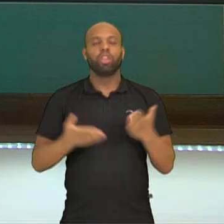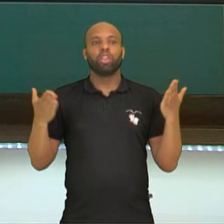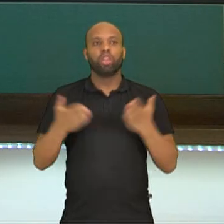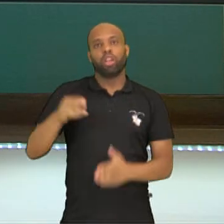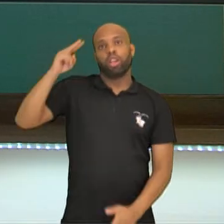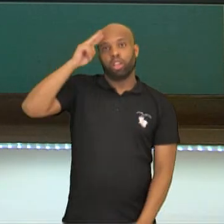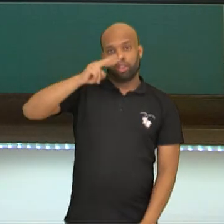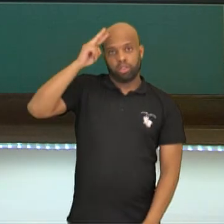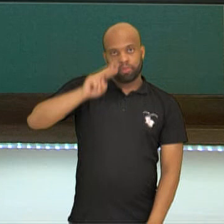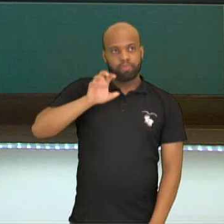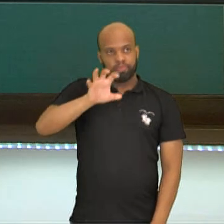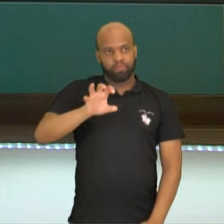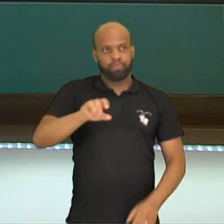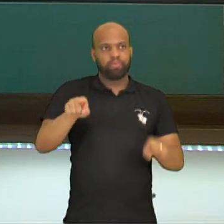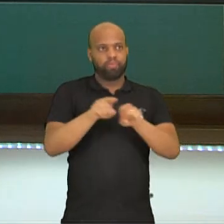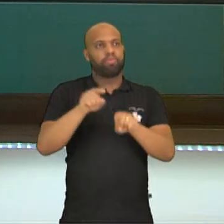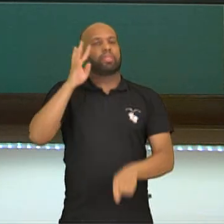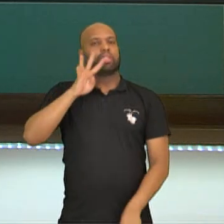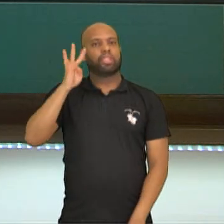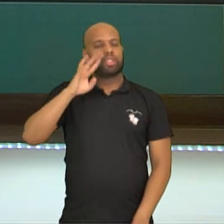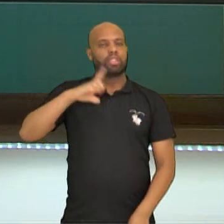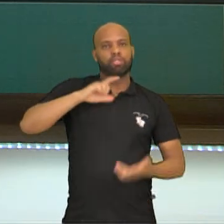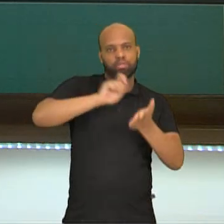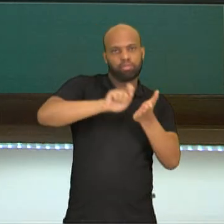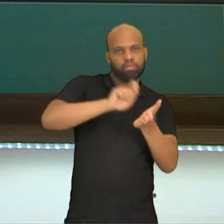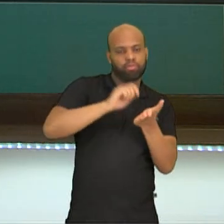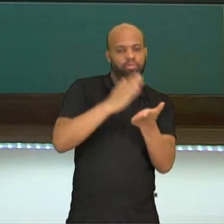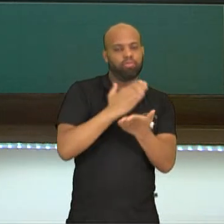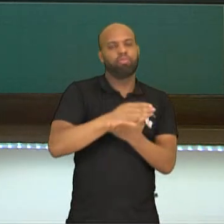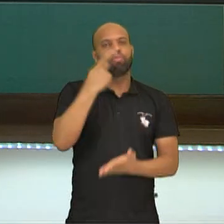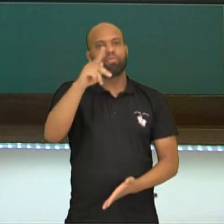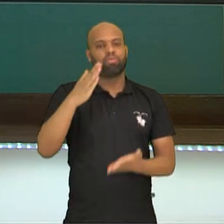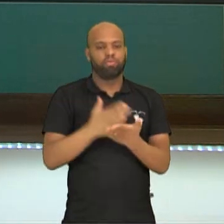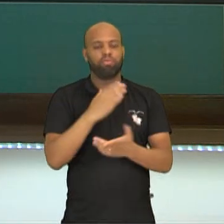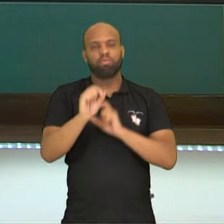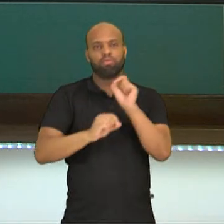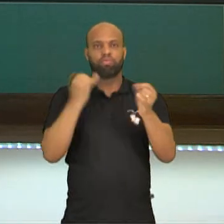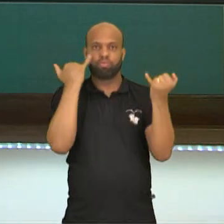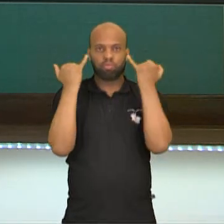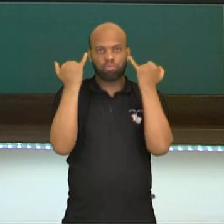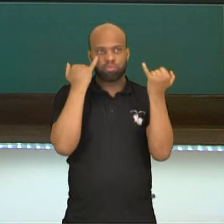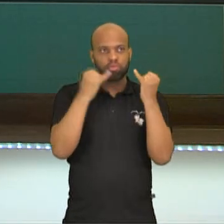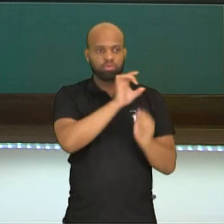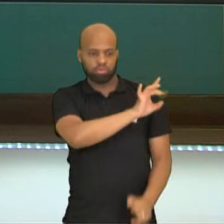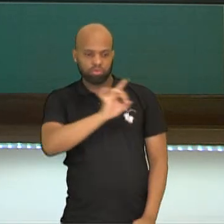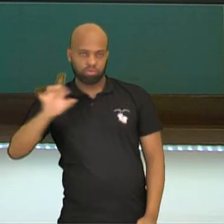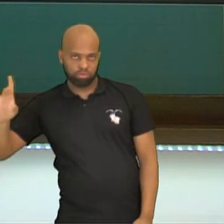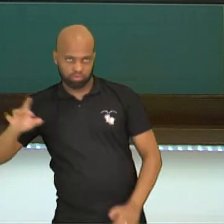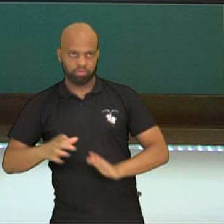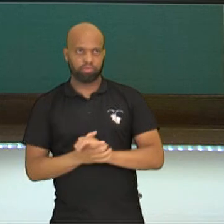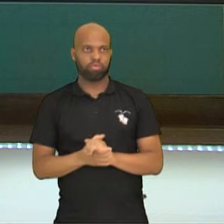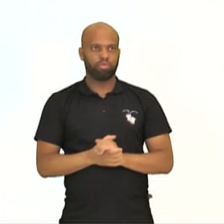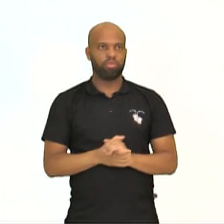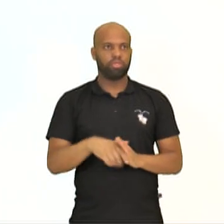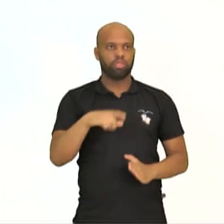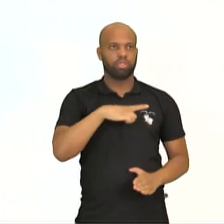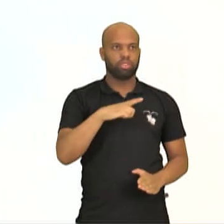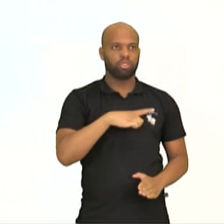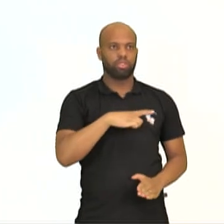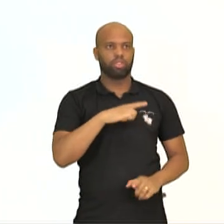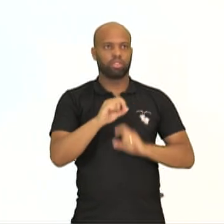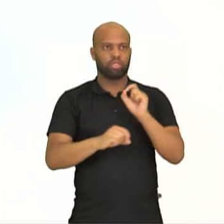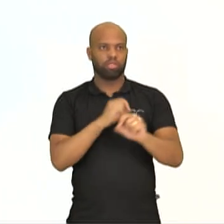Agora, para a gente relembrar, e é legal ter isso aqui anotado no caderno, qual é a informação de cada um dos termos. Então, os